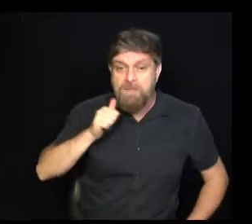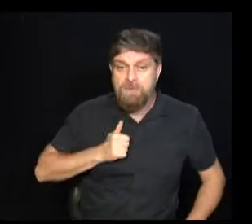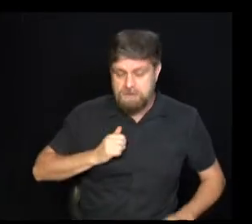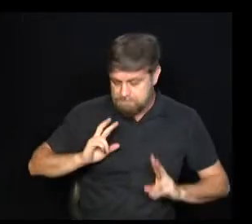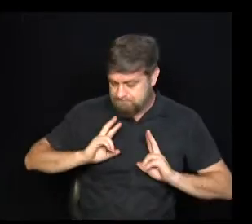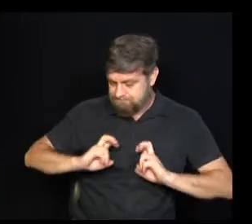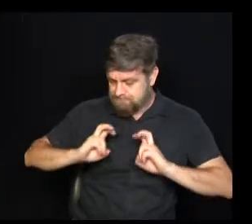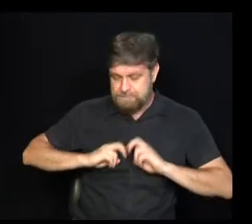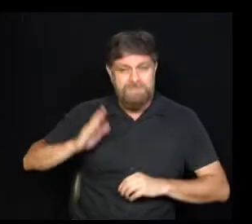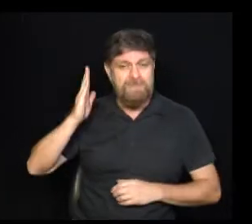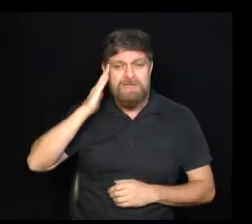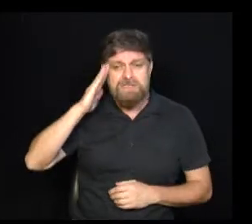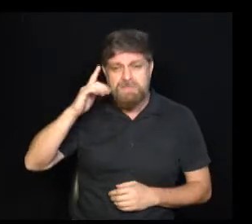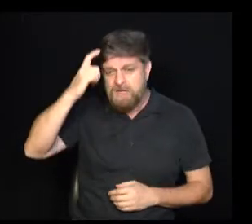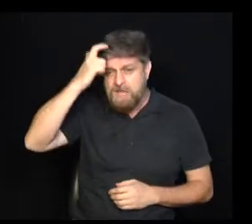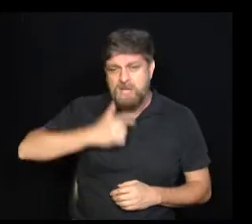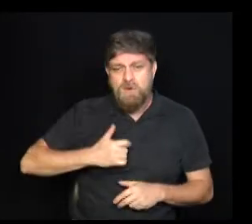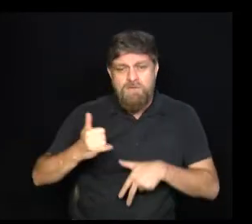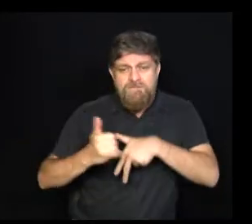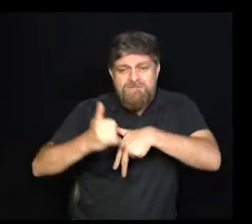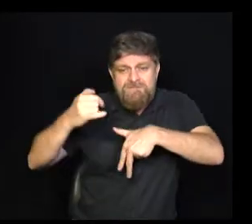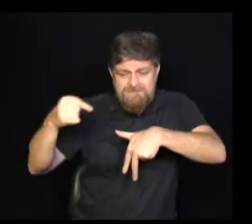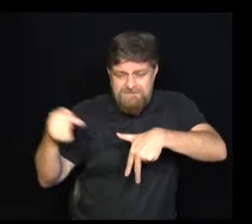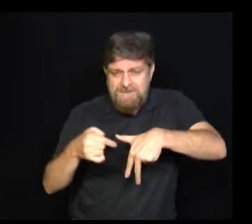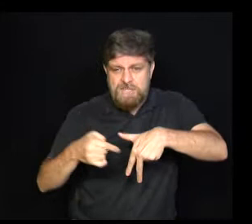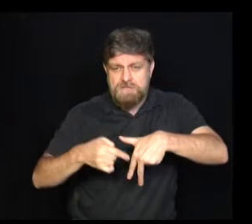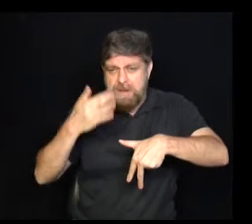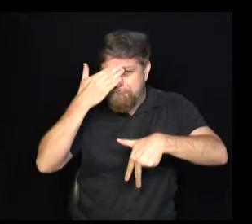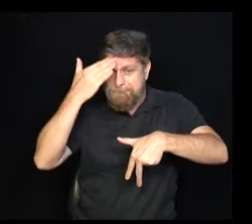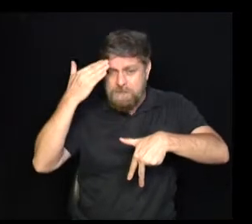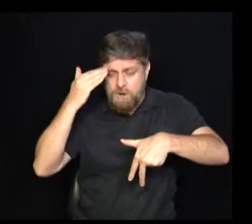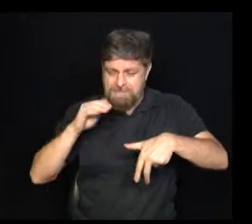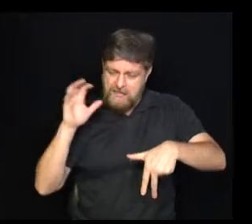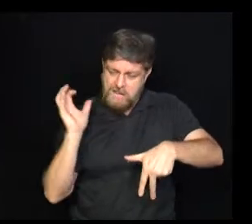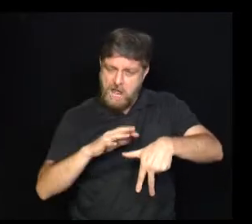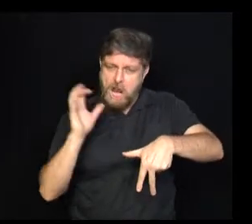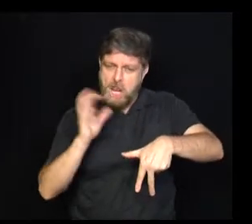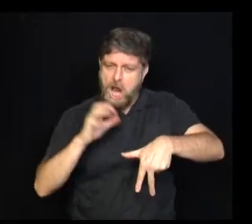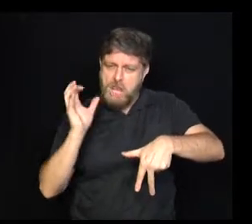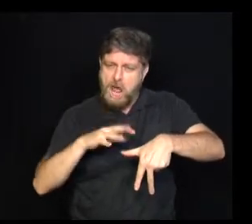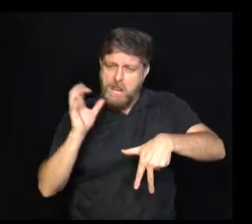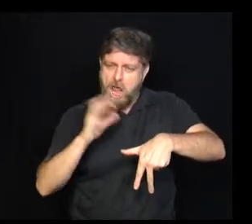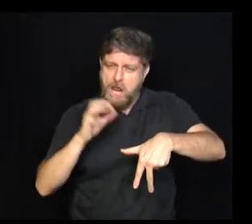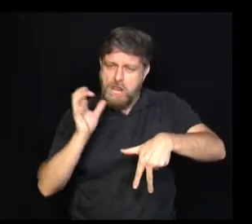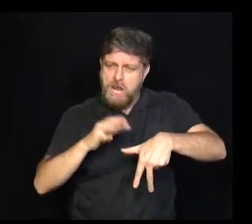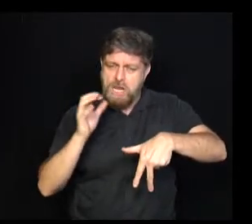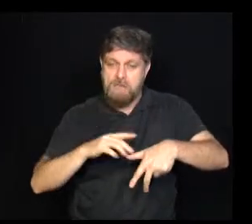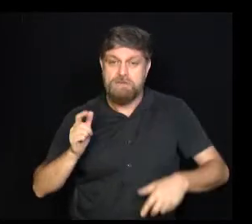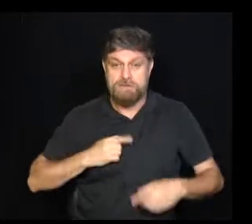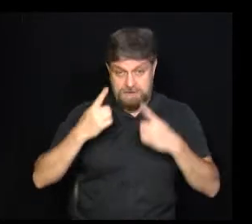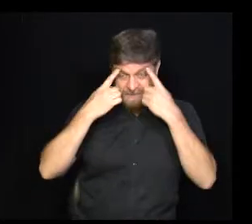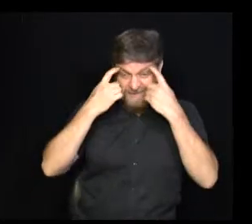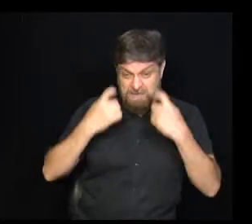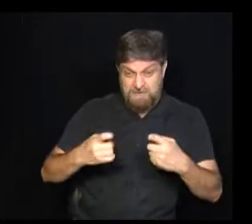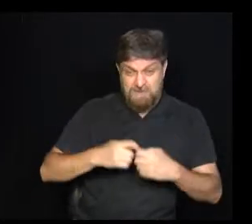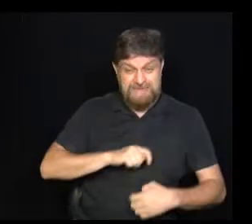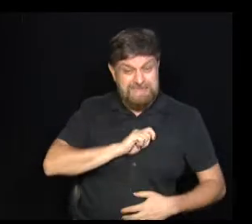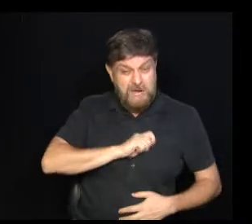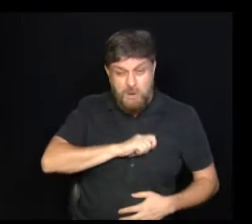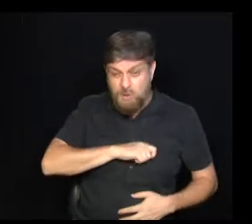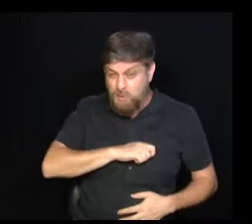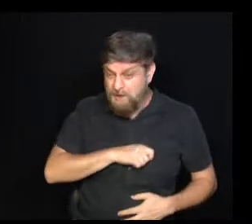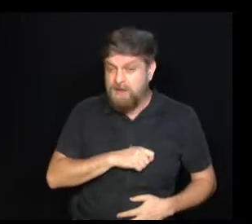consegue saber que ela é vítima de violência psicológica, e é uma violência das mais cruéis contra a